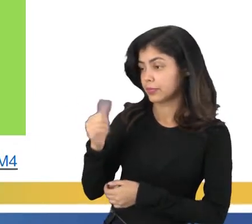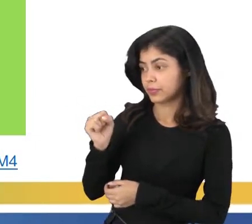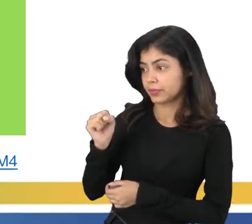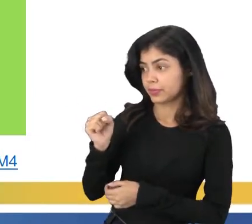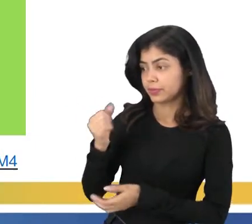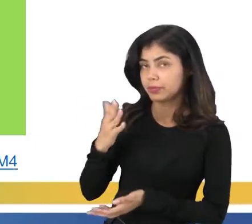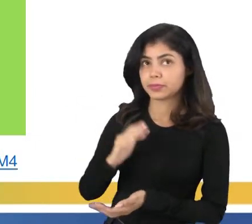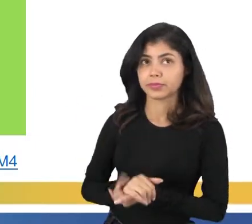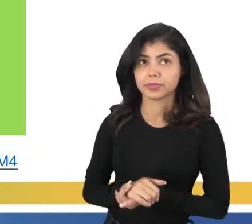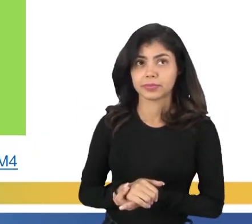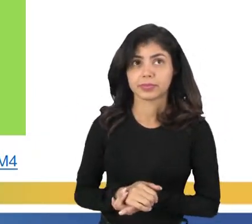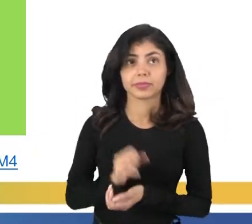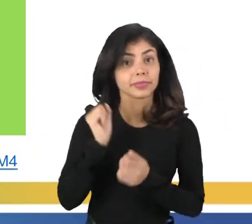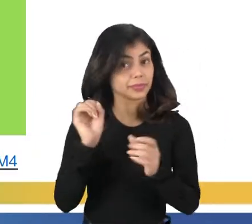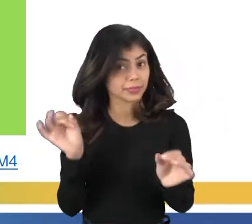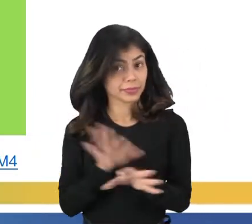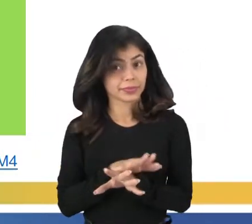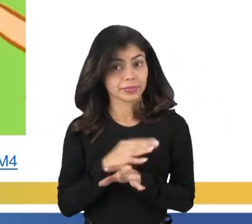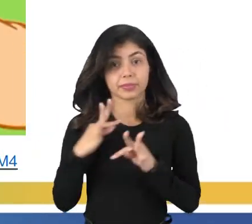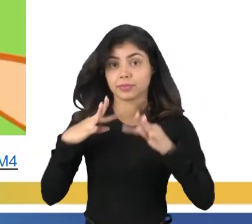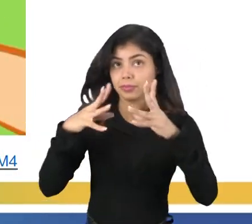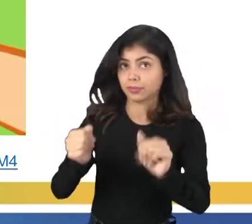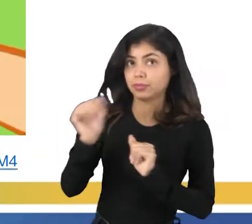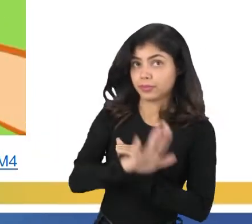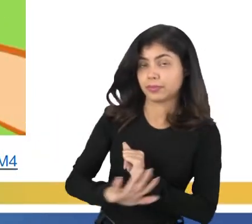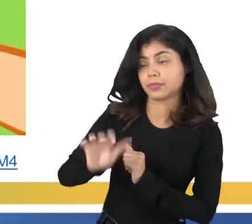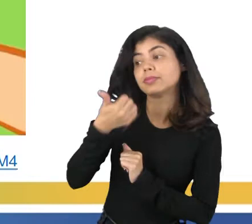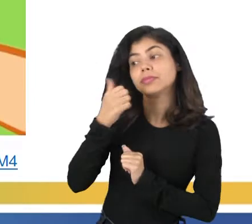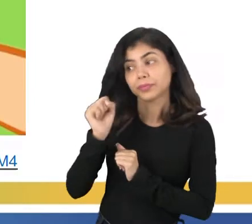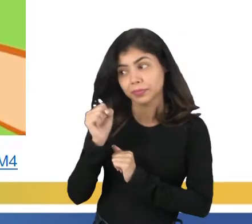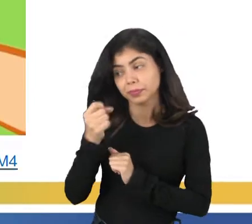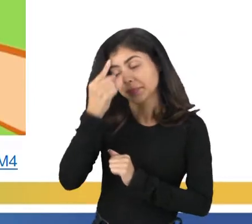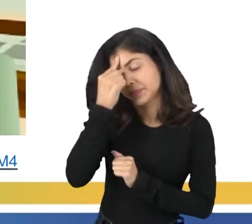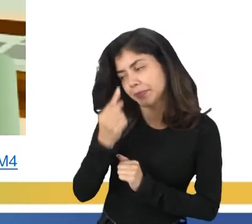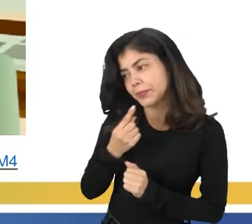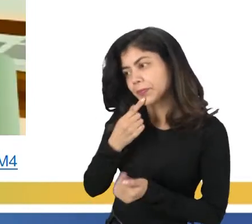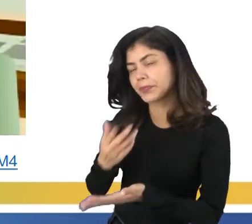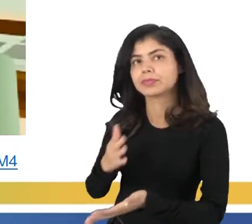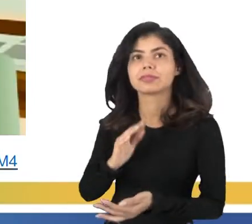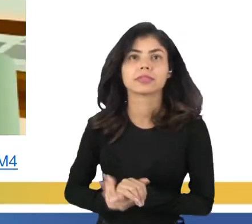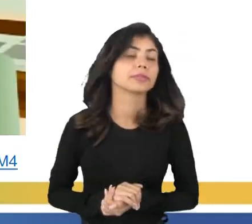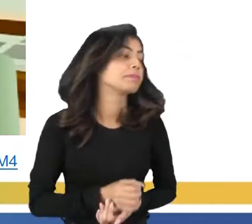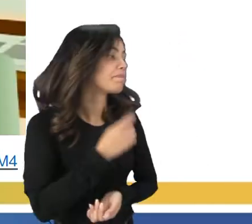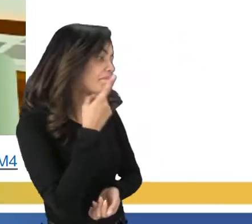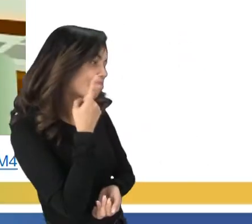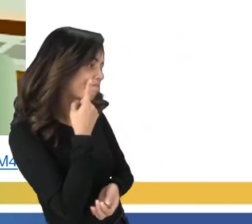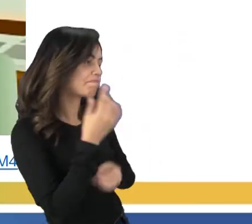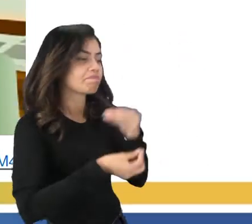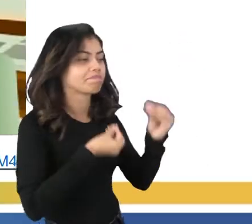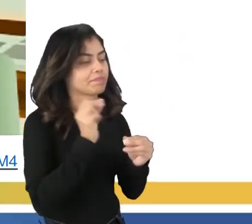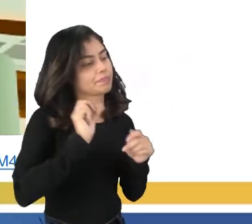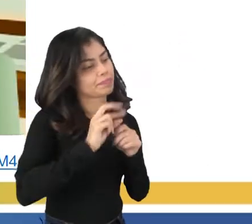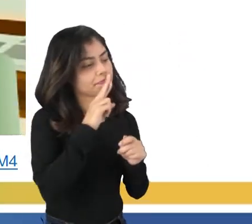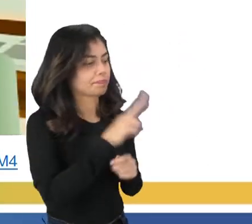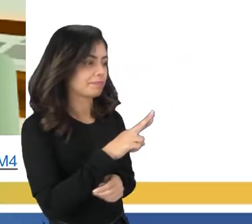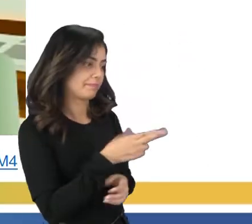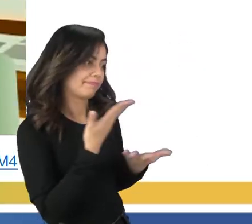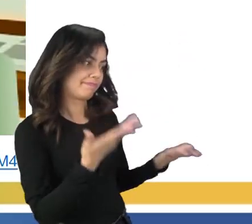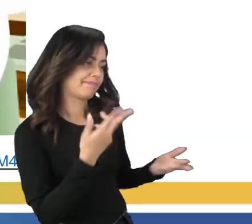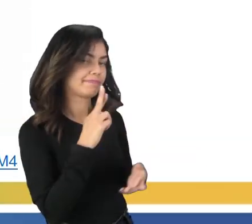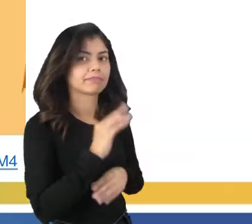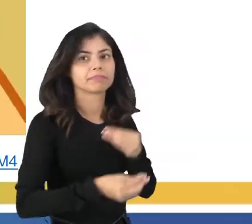uma, 18. Pronto! Em total, são 18 figurinhas. Olha como eu resolvo fazendo o